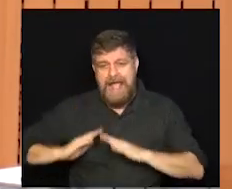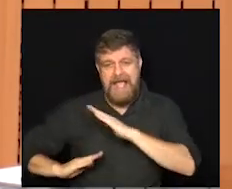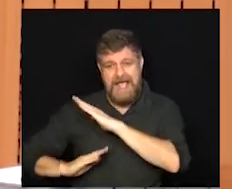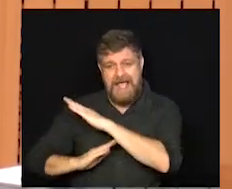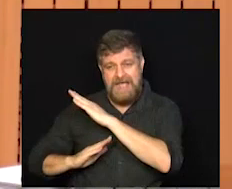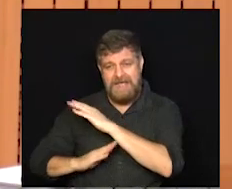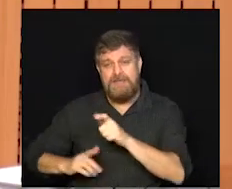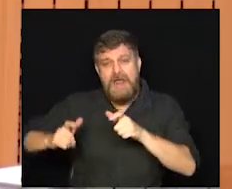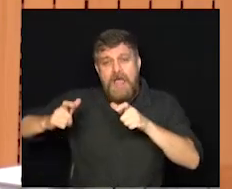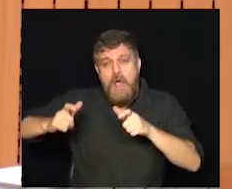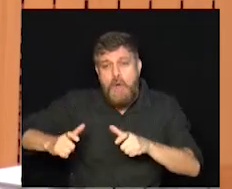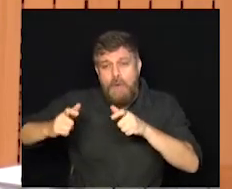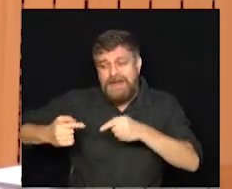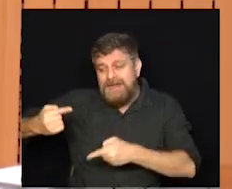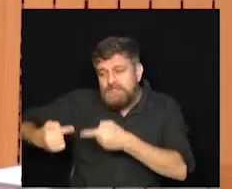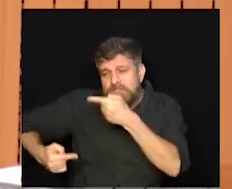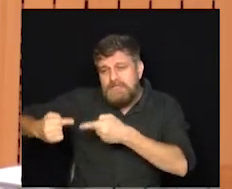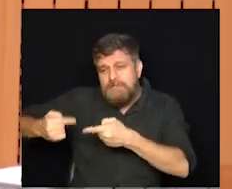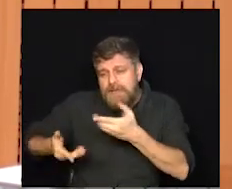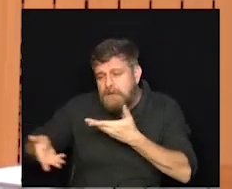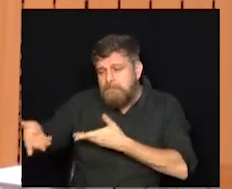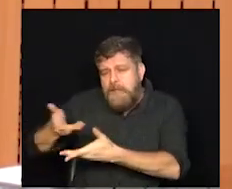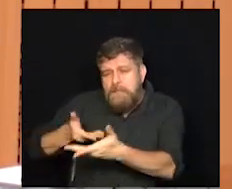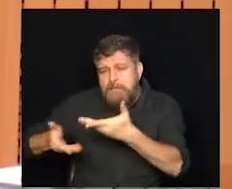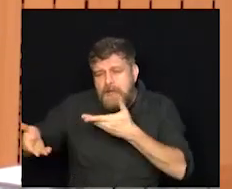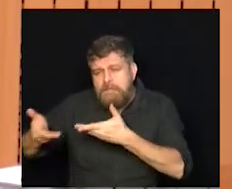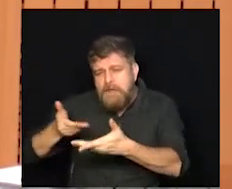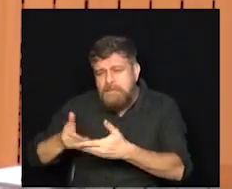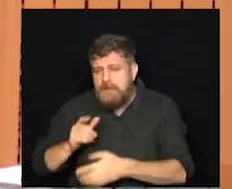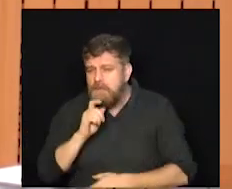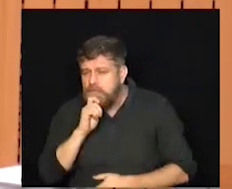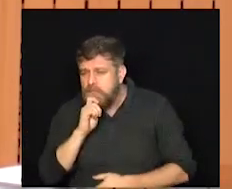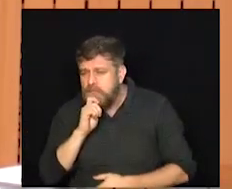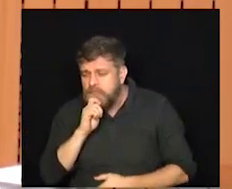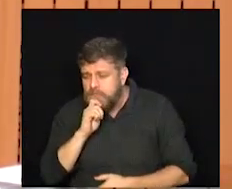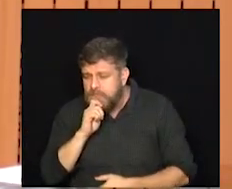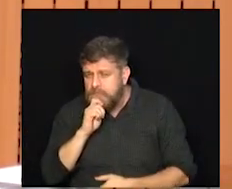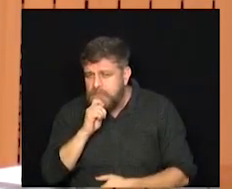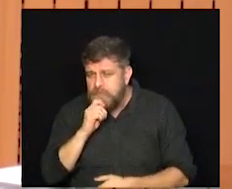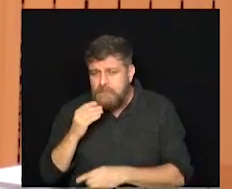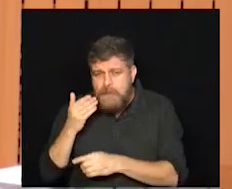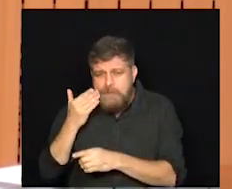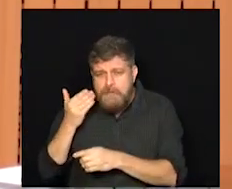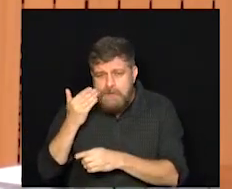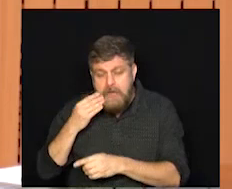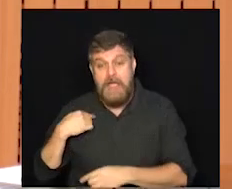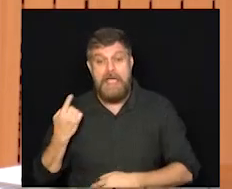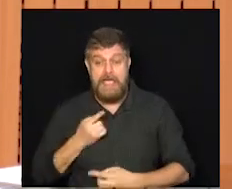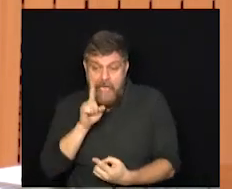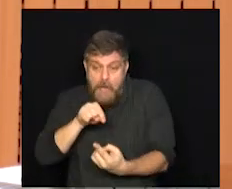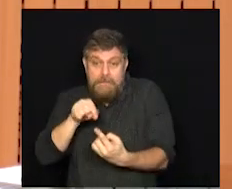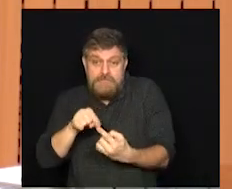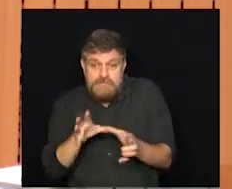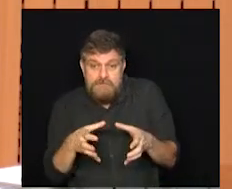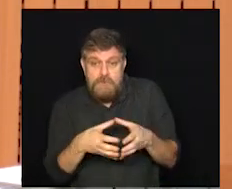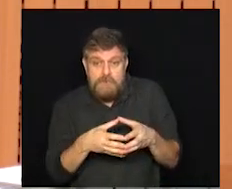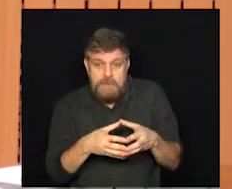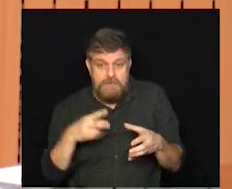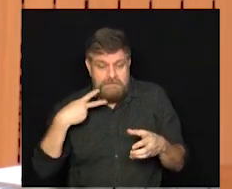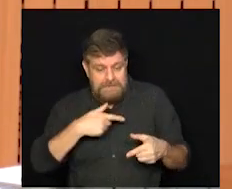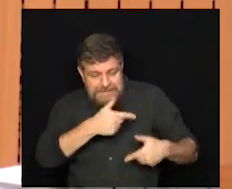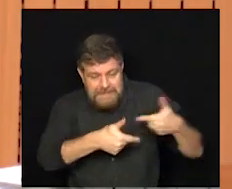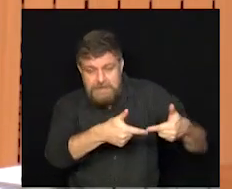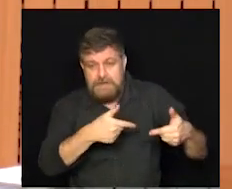esse espaço de debate, de diálogo, de escuta, e é isso que a gente busca com esta comissão.